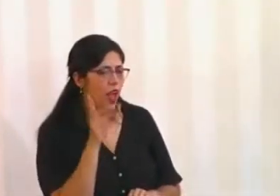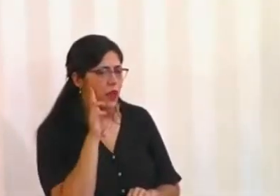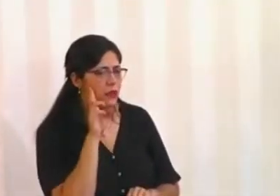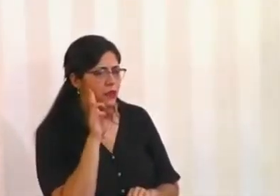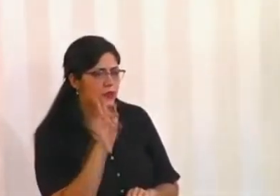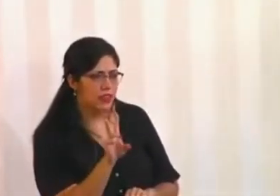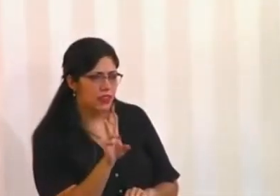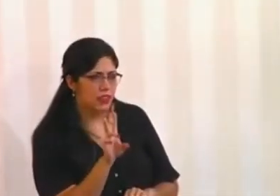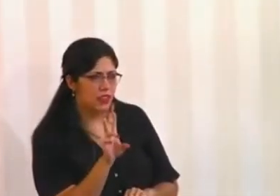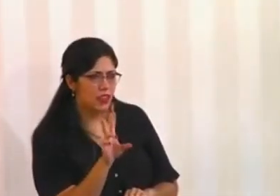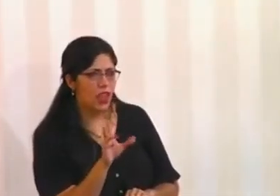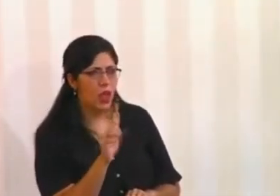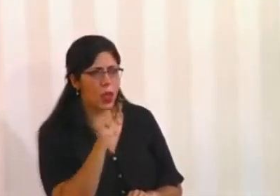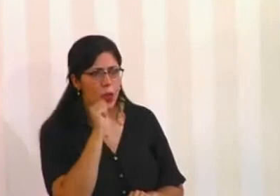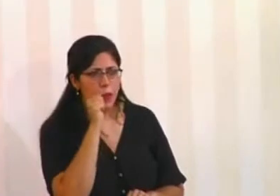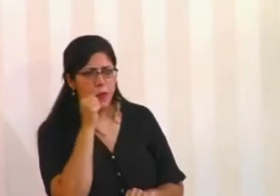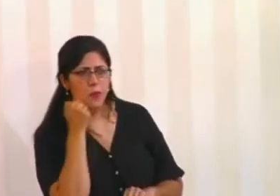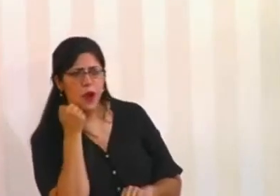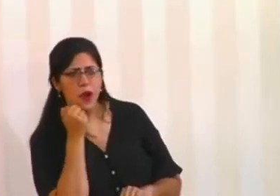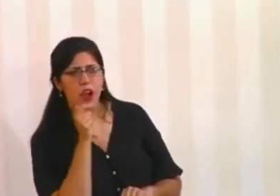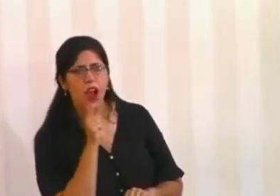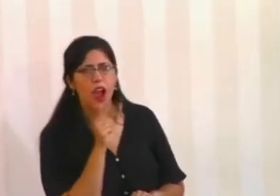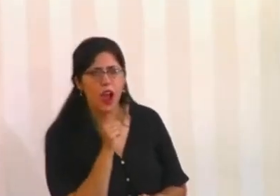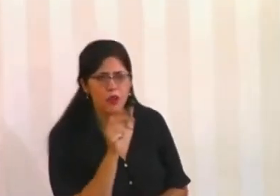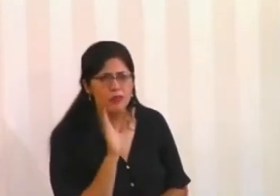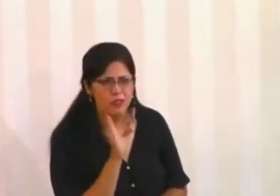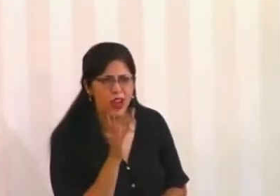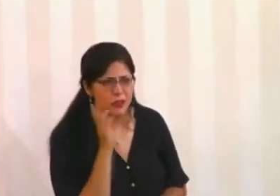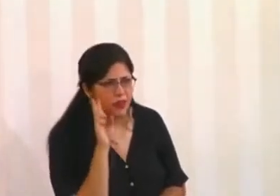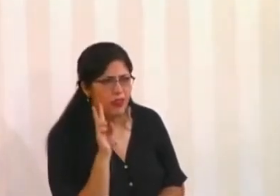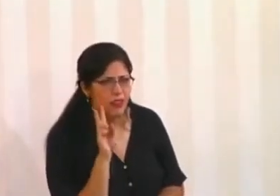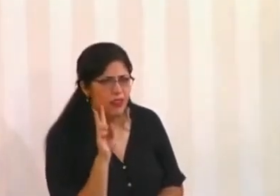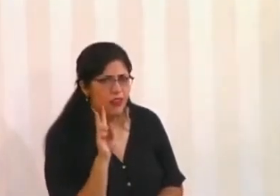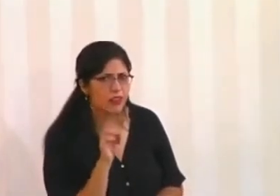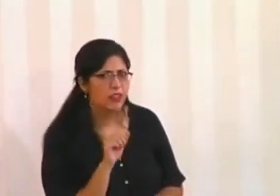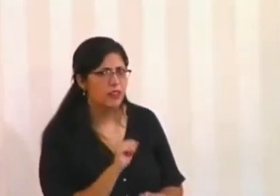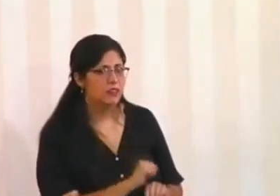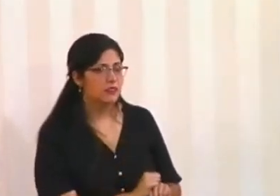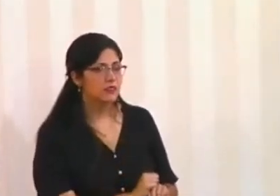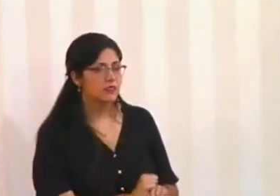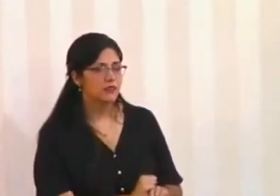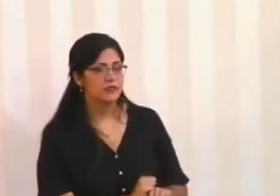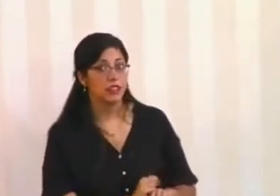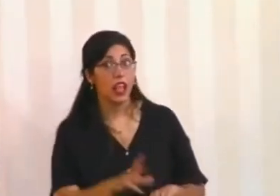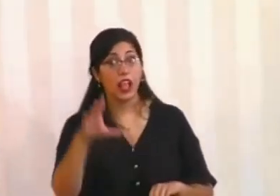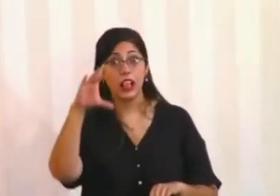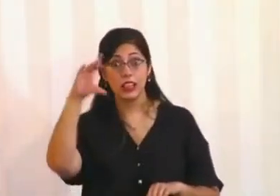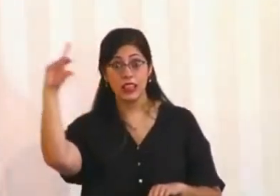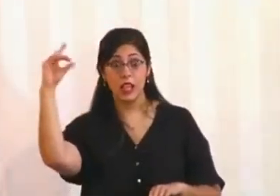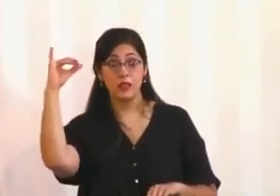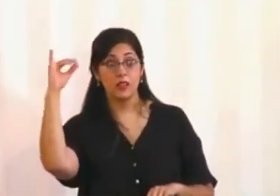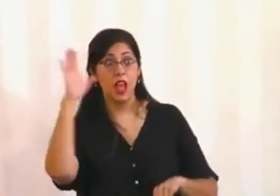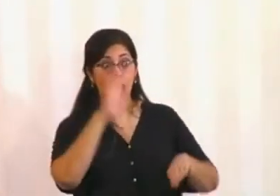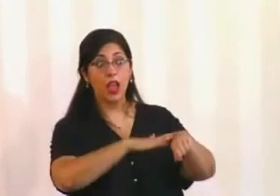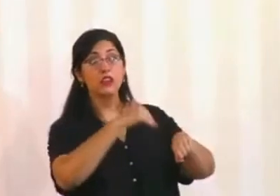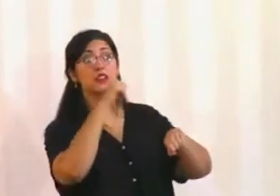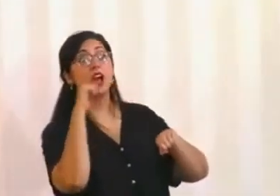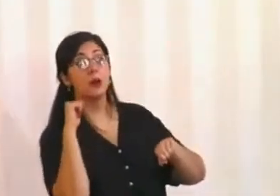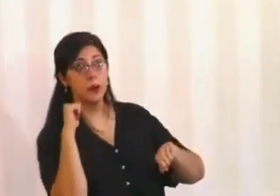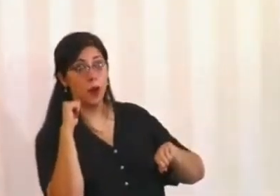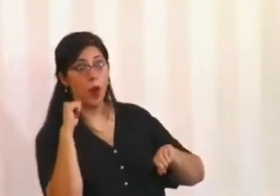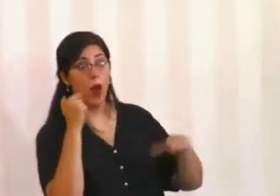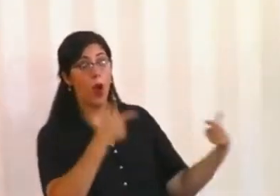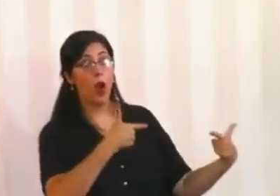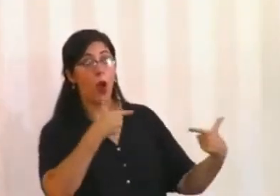Pão e água. Eu já vi essa cena antes. O meu Deus que me chamou para profetizar contra a casa de